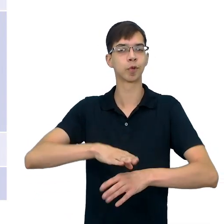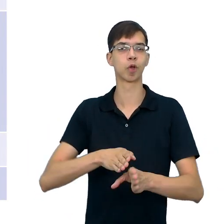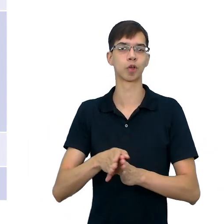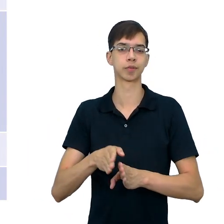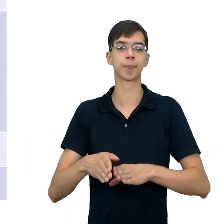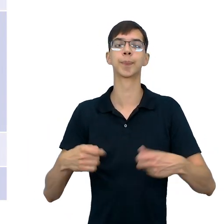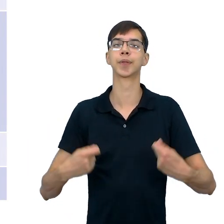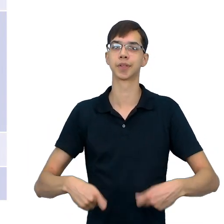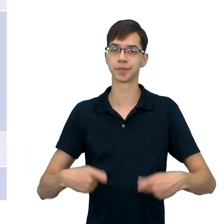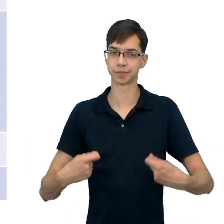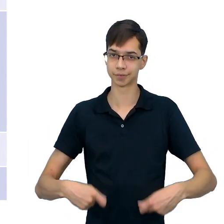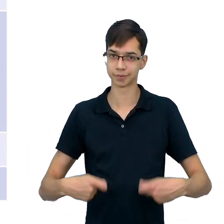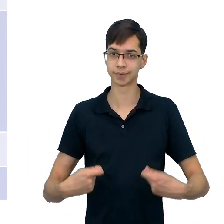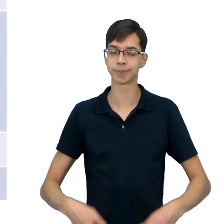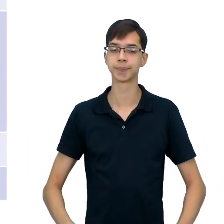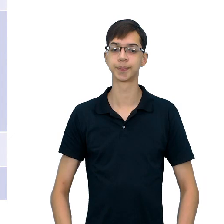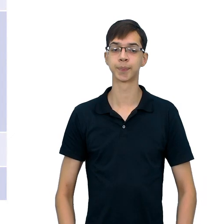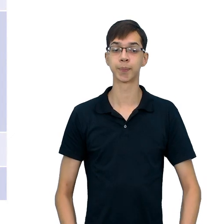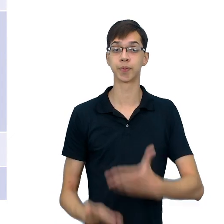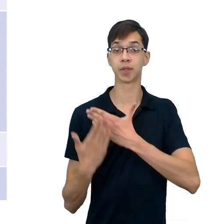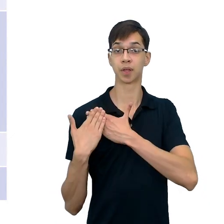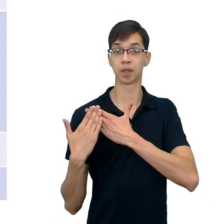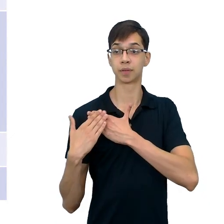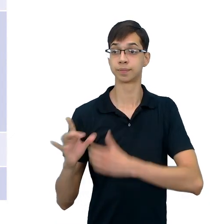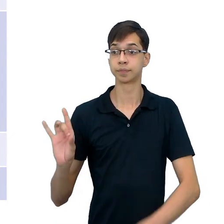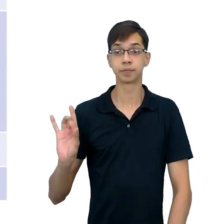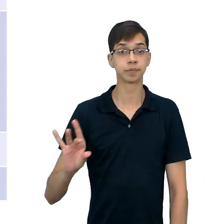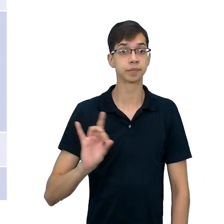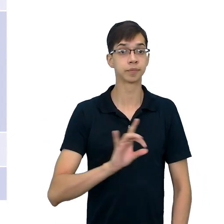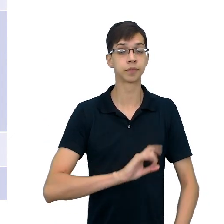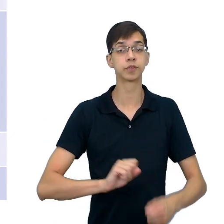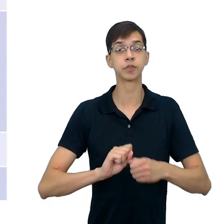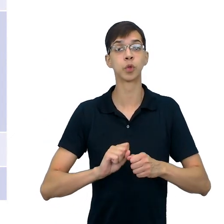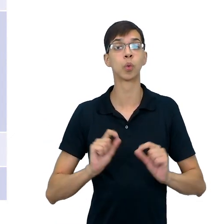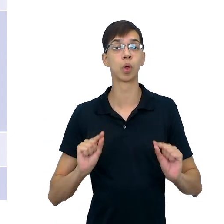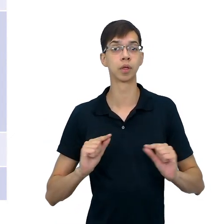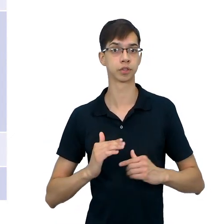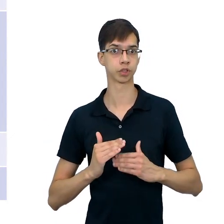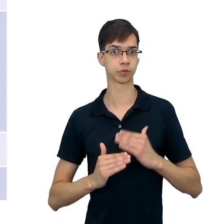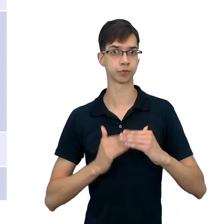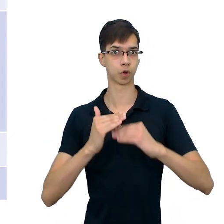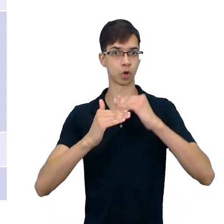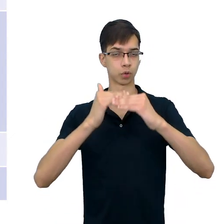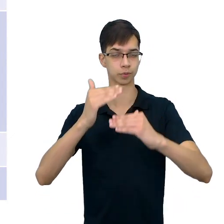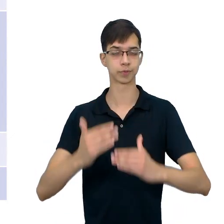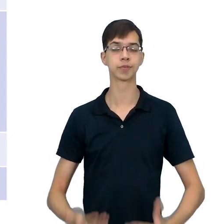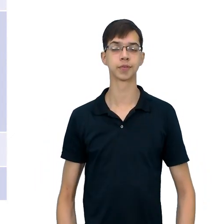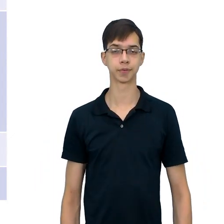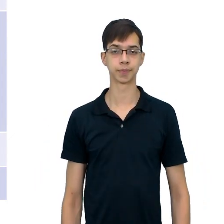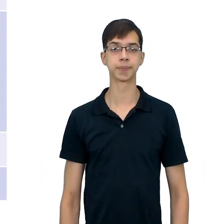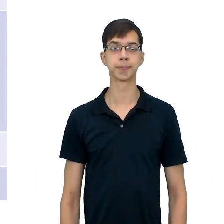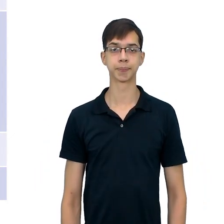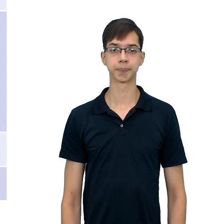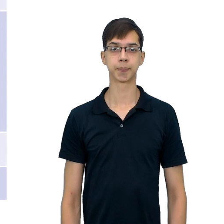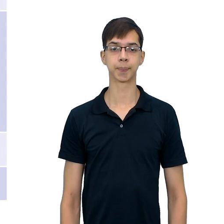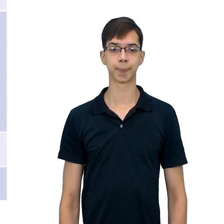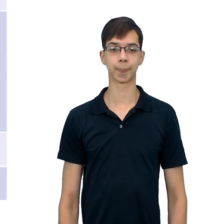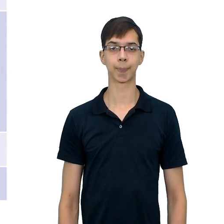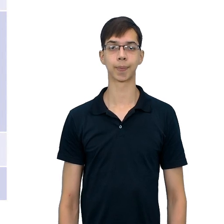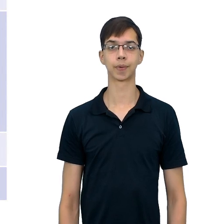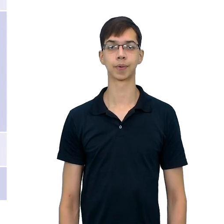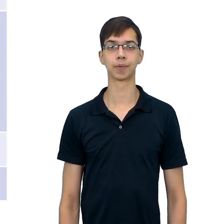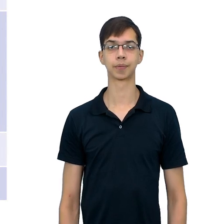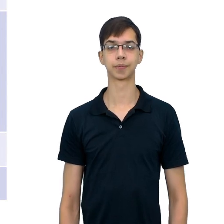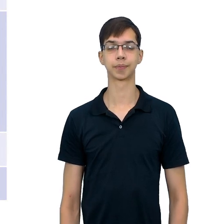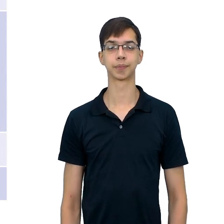quais os papéis que cada sujeito irá desenvolver, né, durante aí essa atividade,